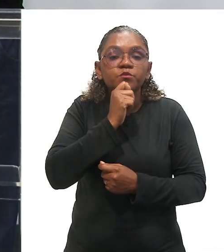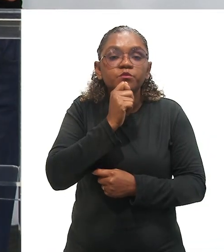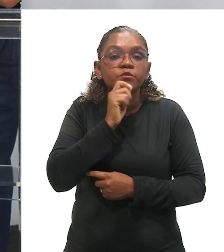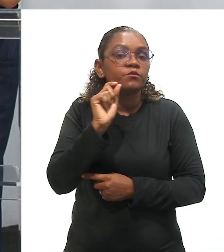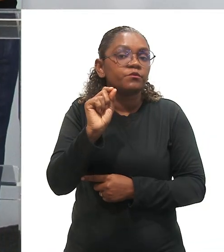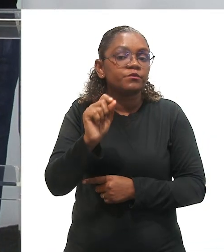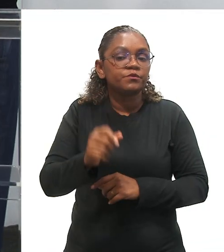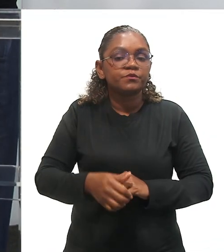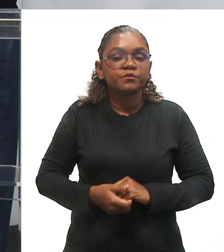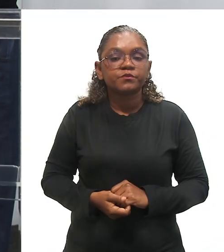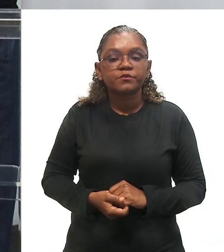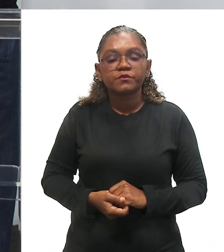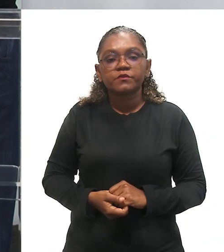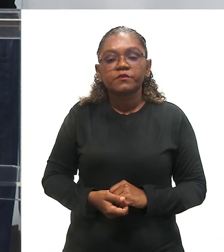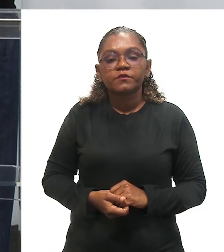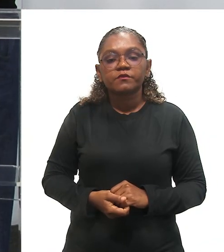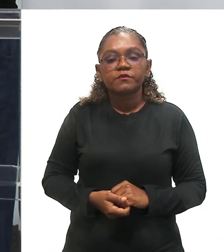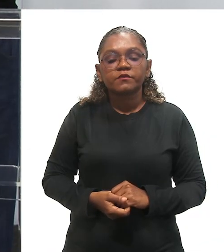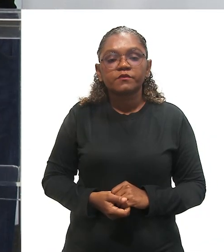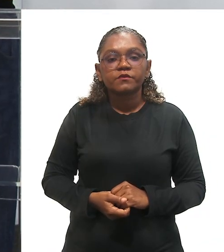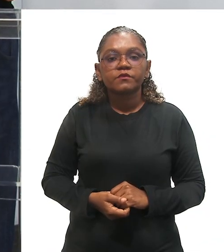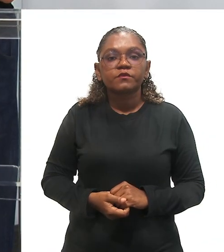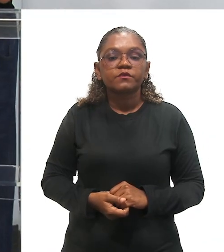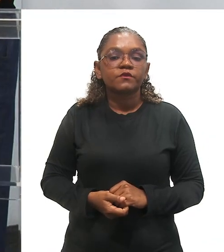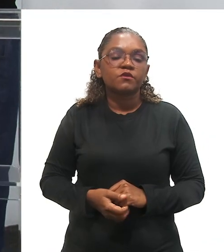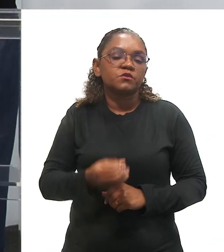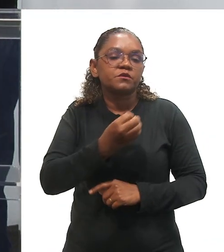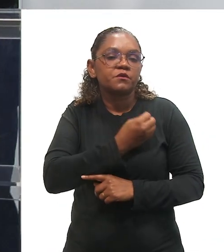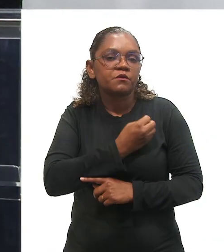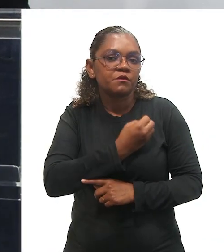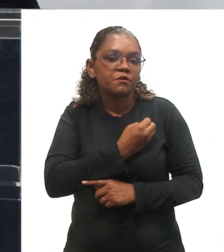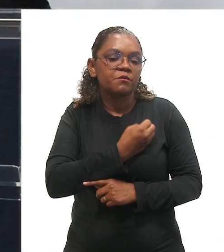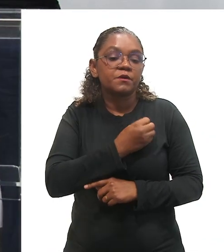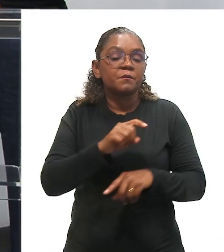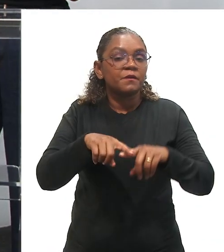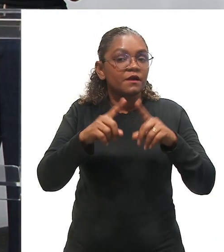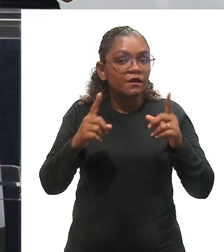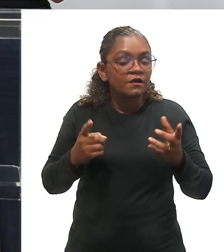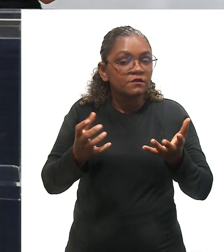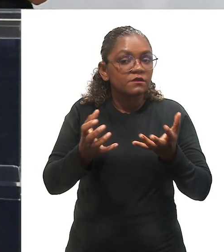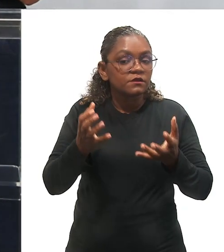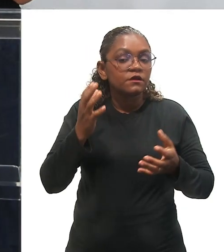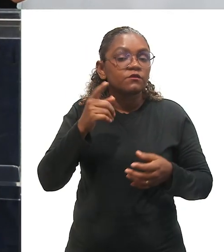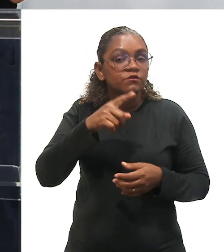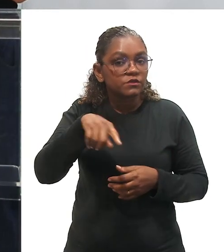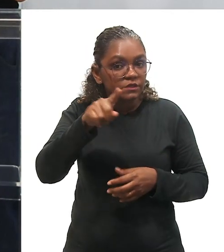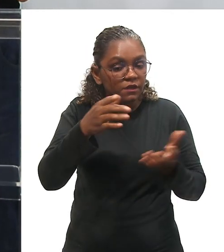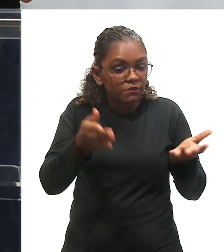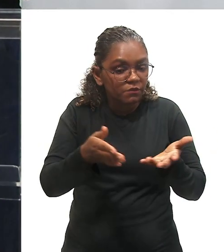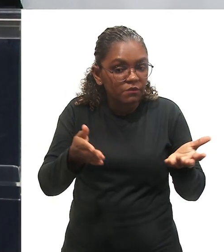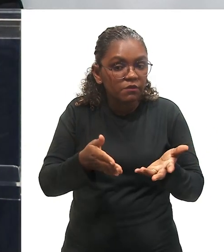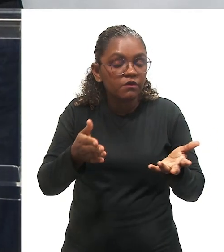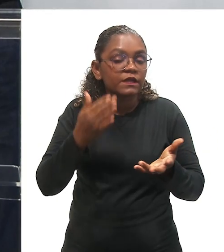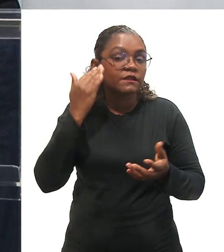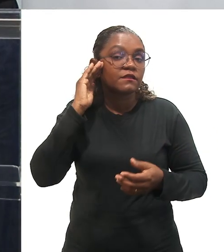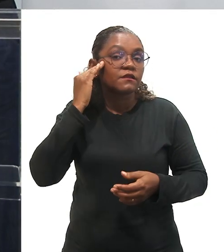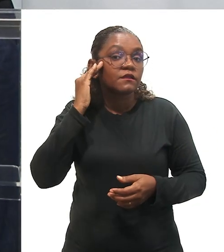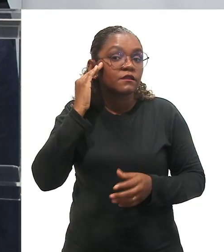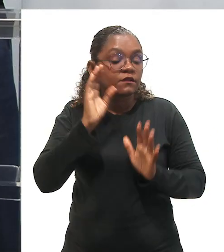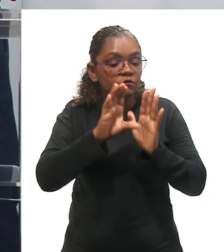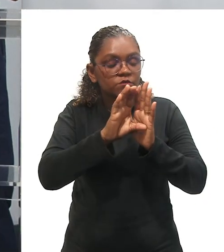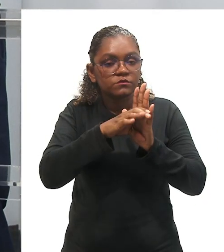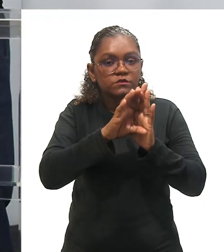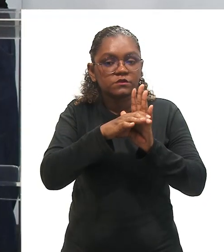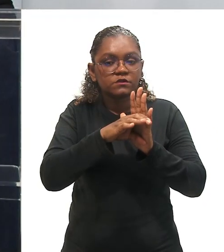vocês aqui, coloquei ali as numerações, mas eu quero que vocês, no primeiro momento, entendam o